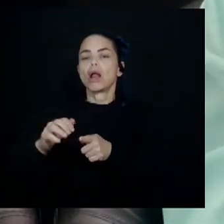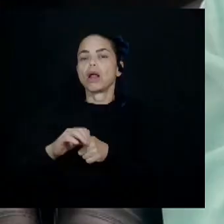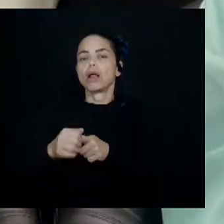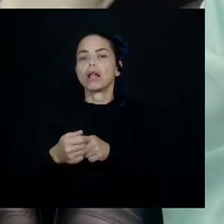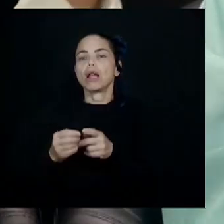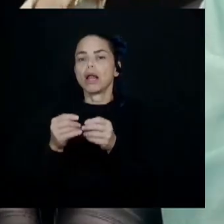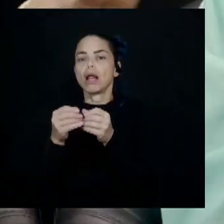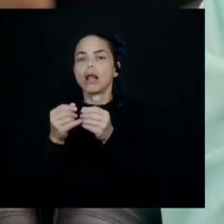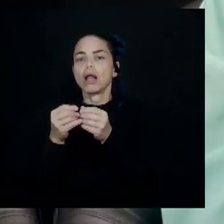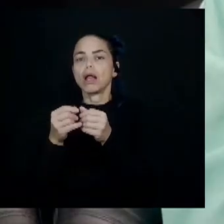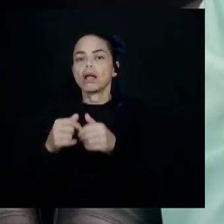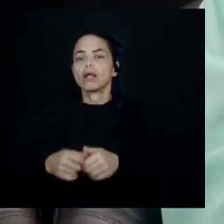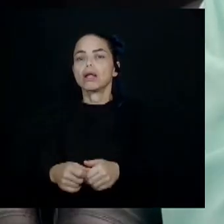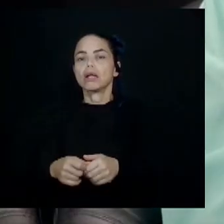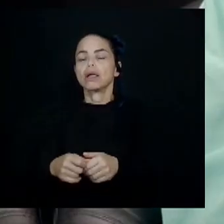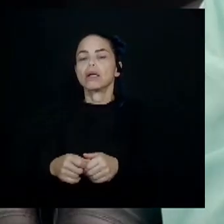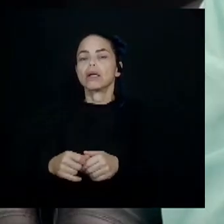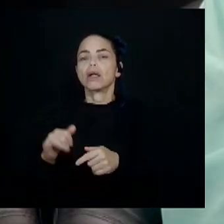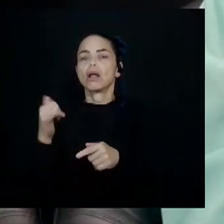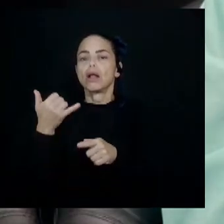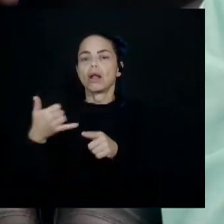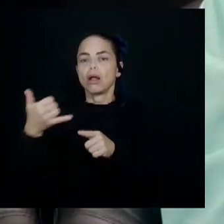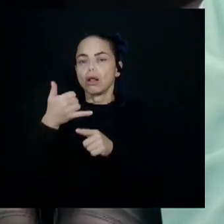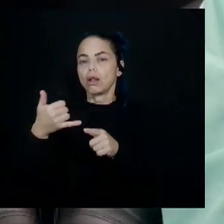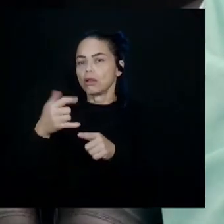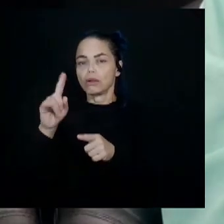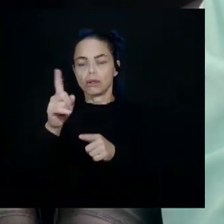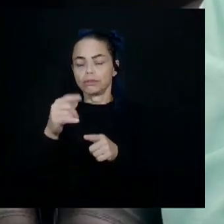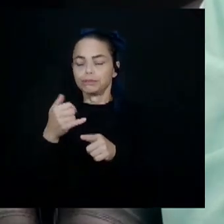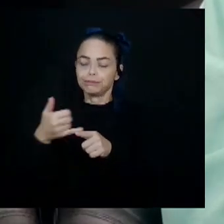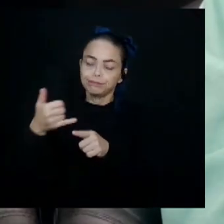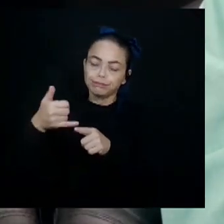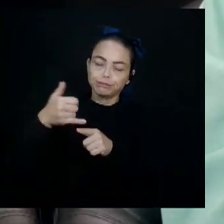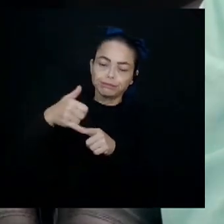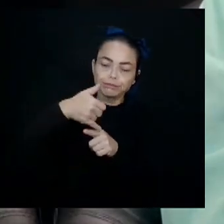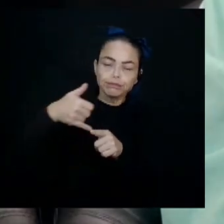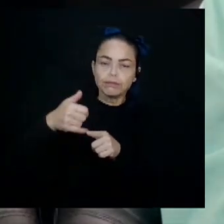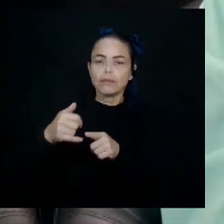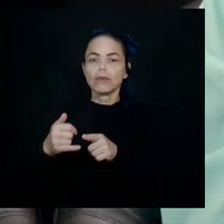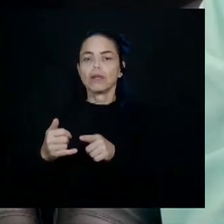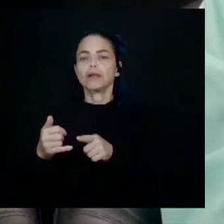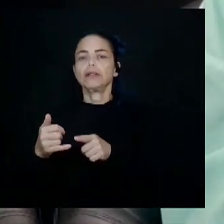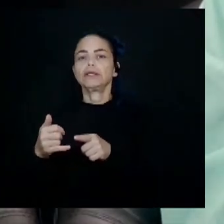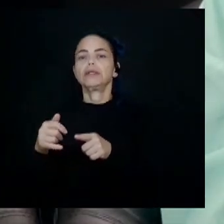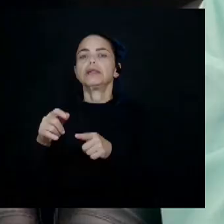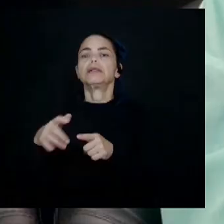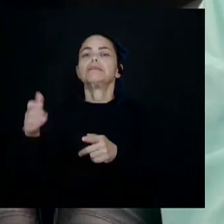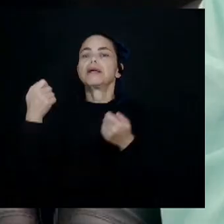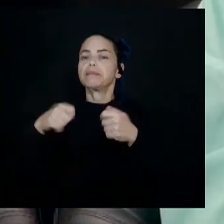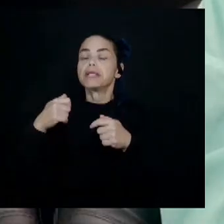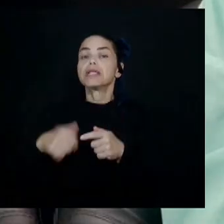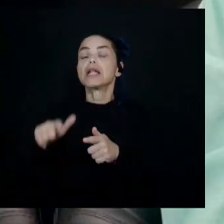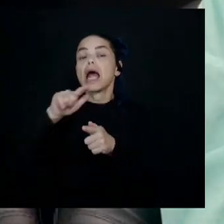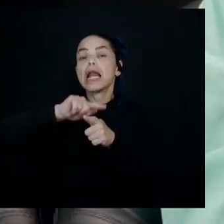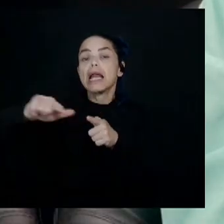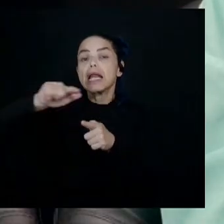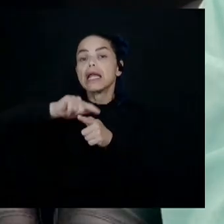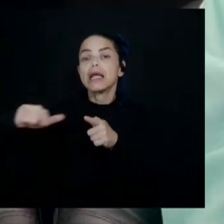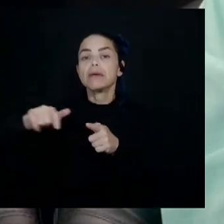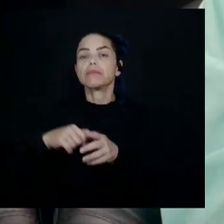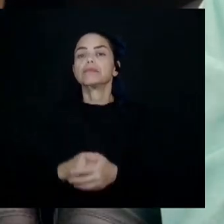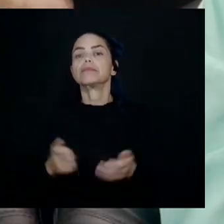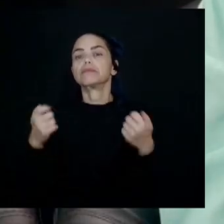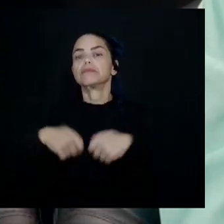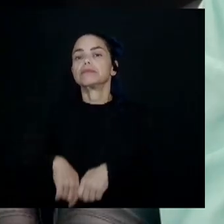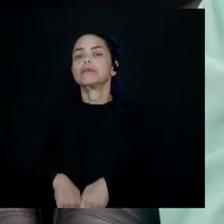aquela gordura, às vezes não é um corrimento, não é uma infecção sexualmente transmissível, mas aquela gordura pode